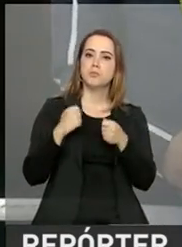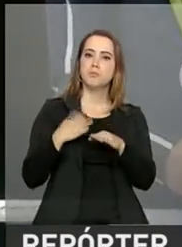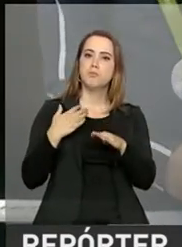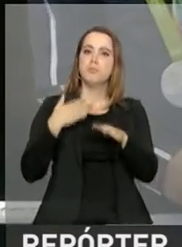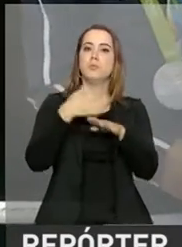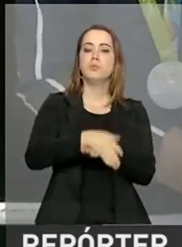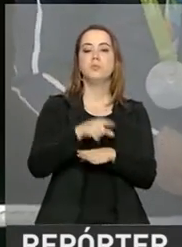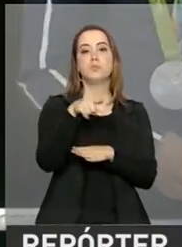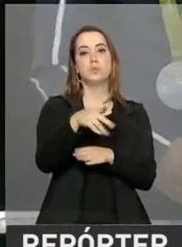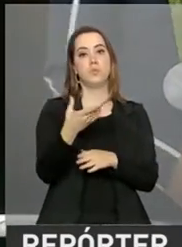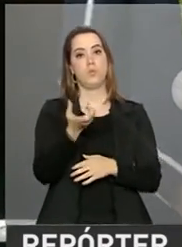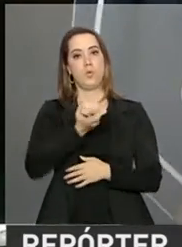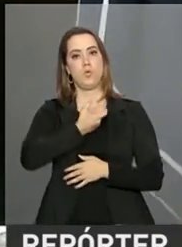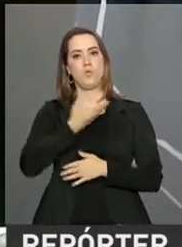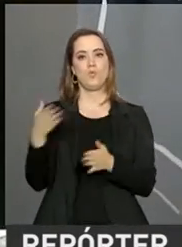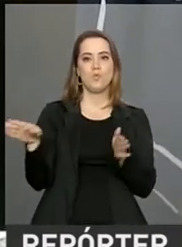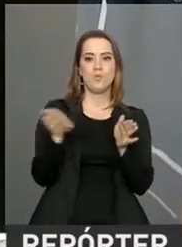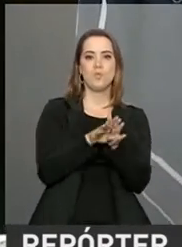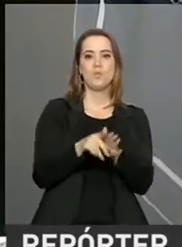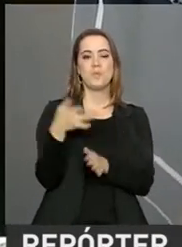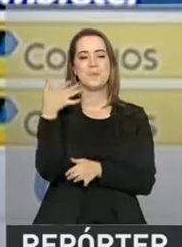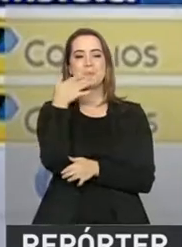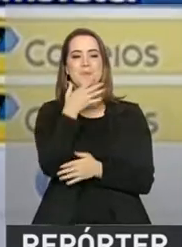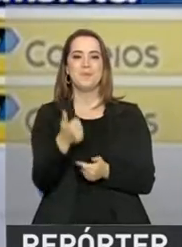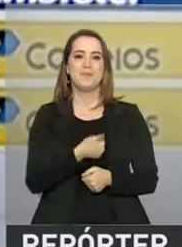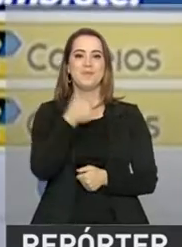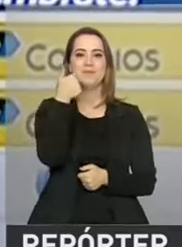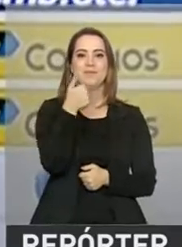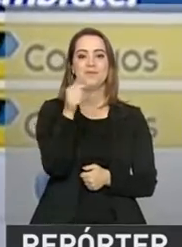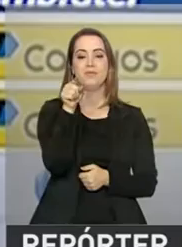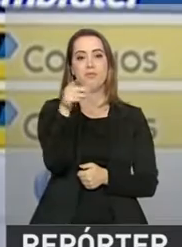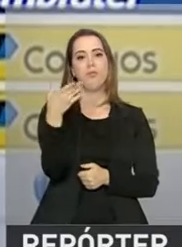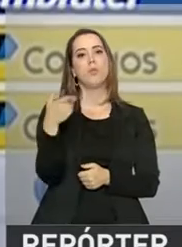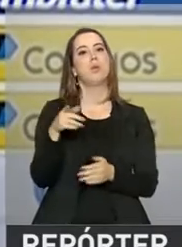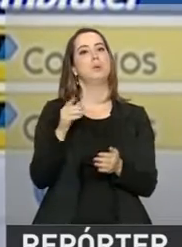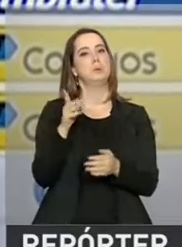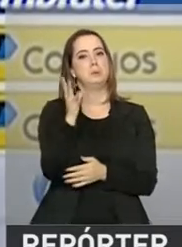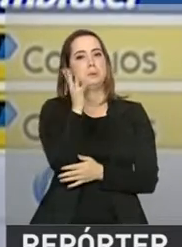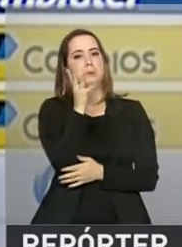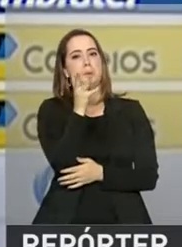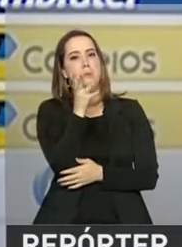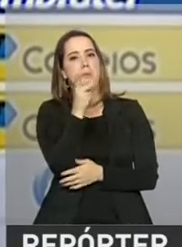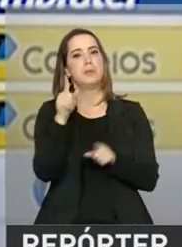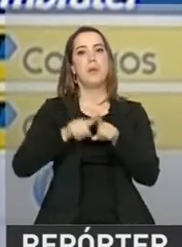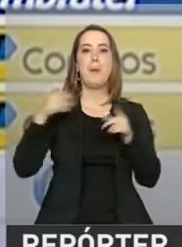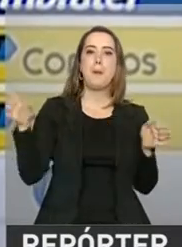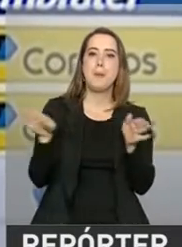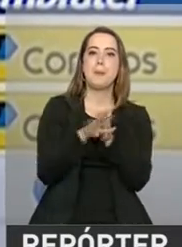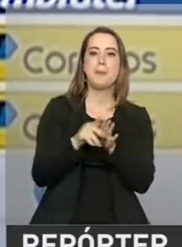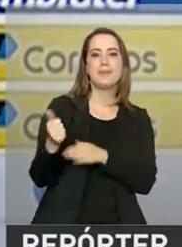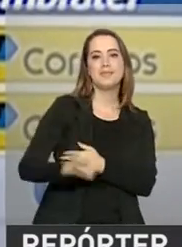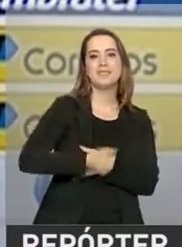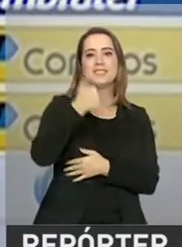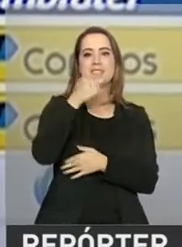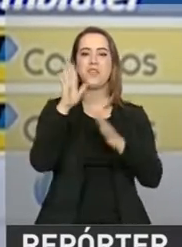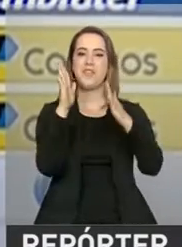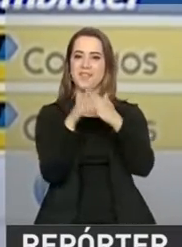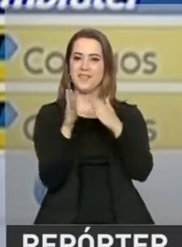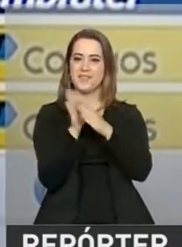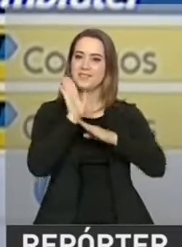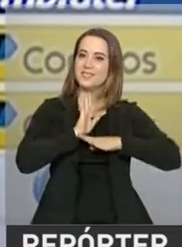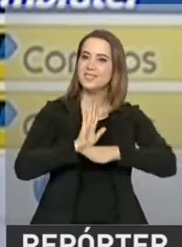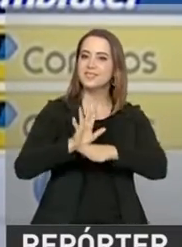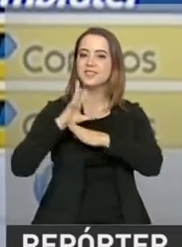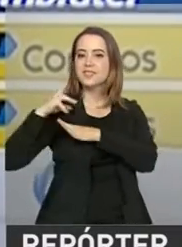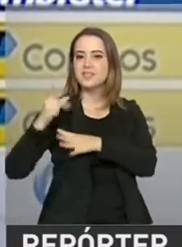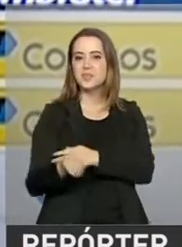ouro chegou e com um gostinho ainda melhor. Demorou de vir, mas chegou e da melhor maneira possível, em casa e com o apoio